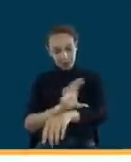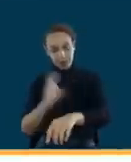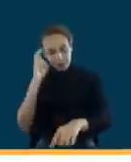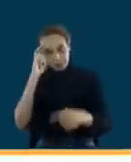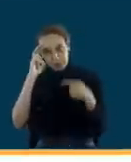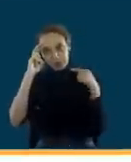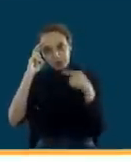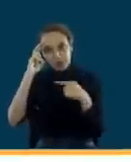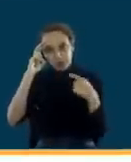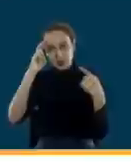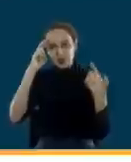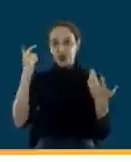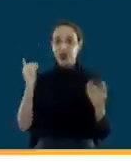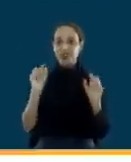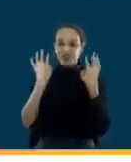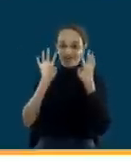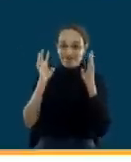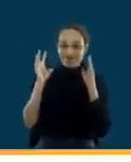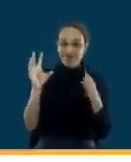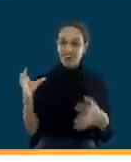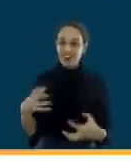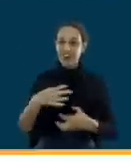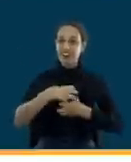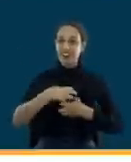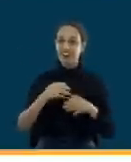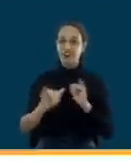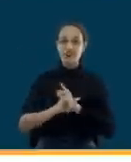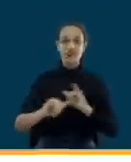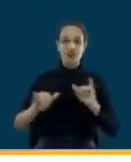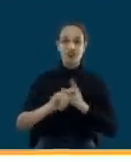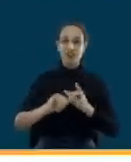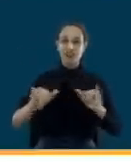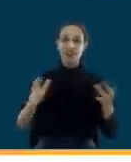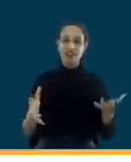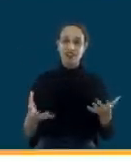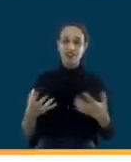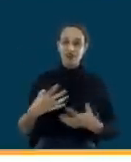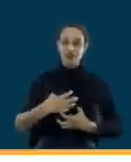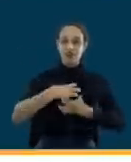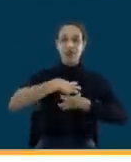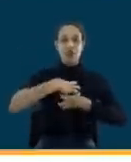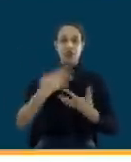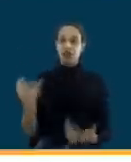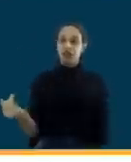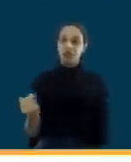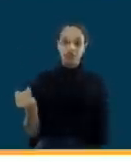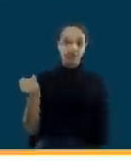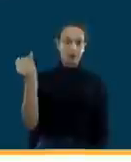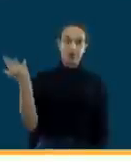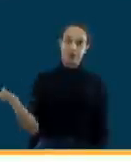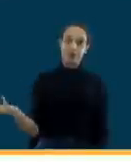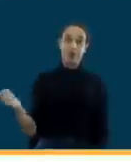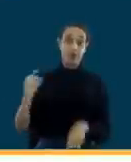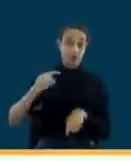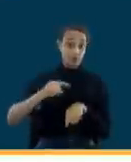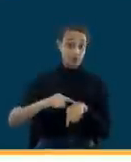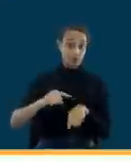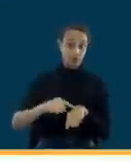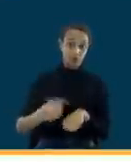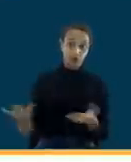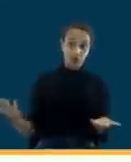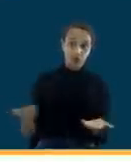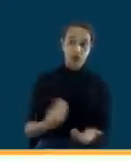dá sentido, dá informação, vai por dentro, né? Especialmente nesse momento em que nós